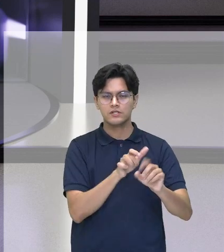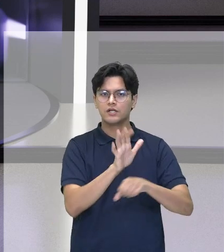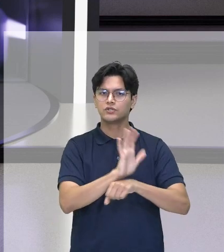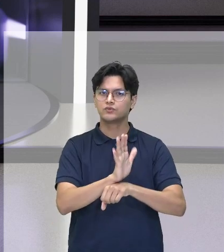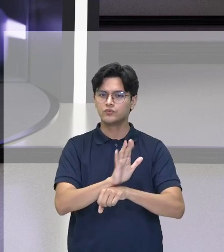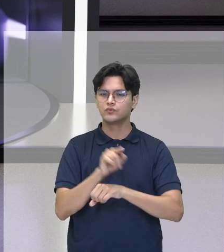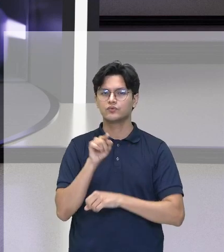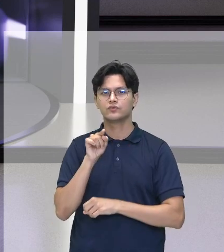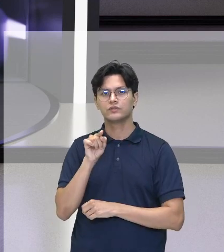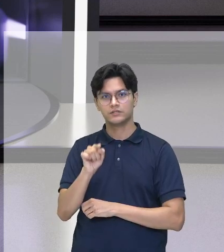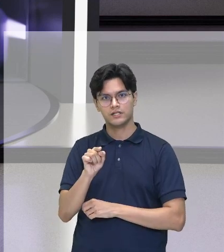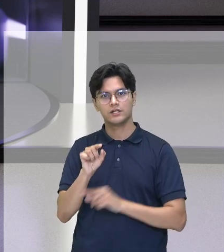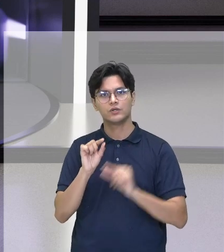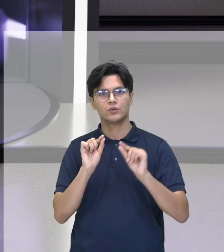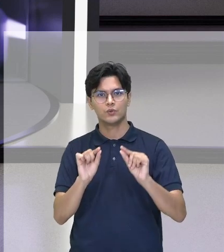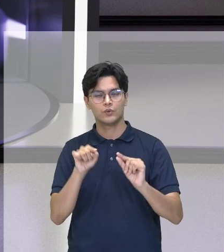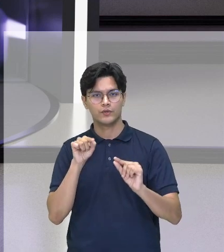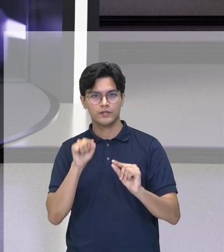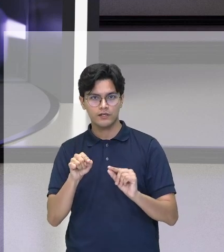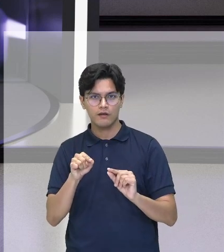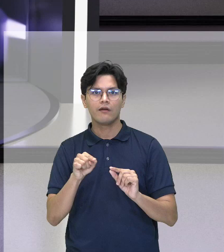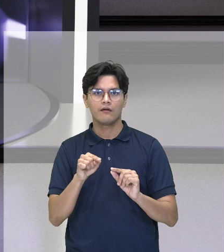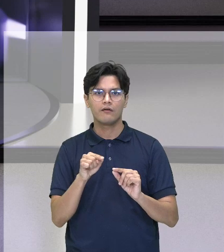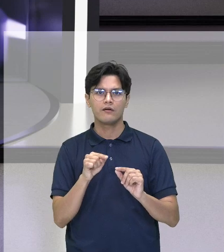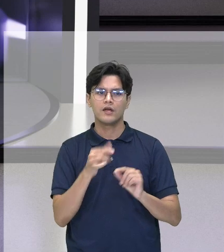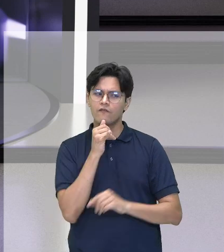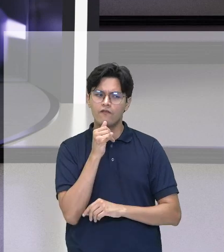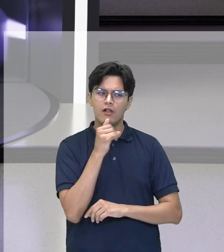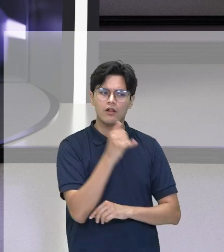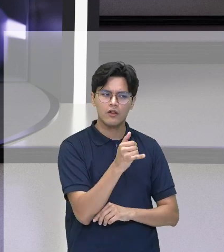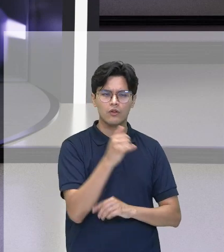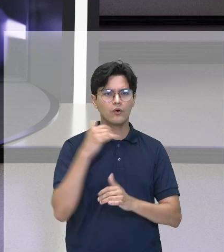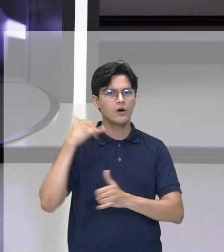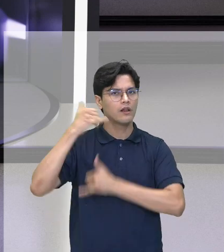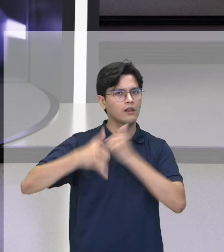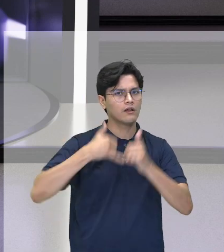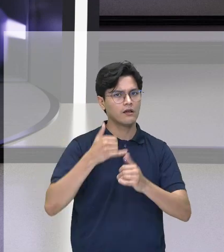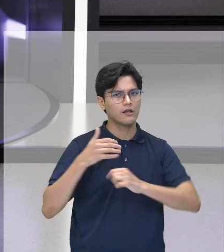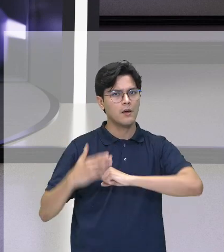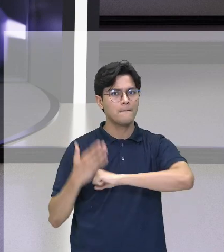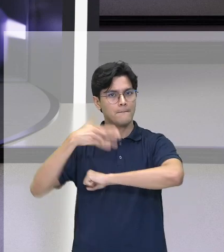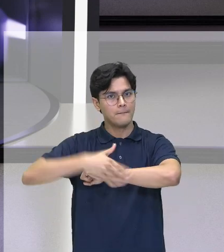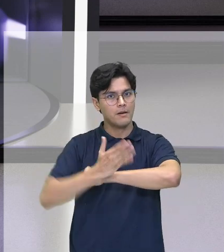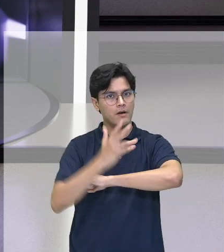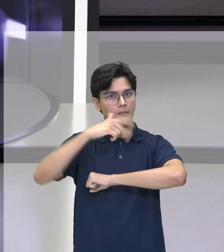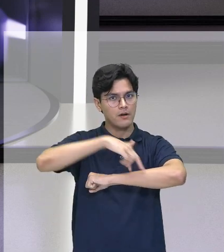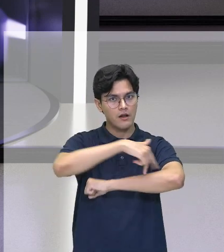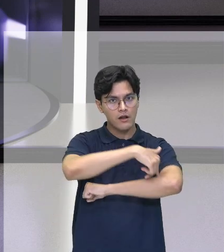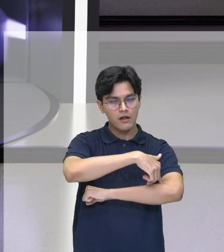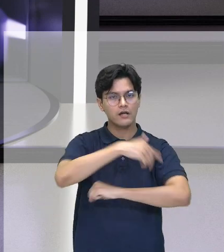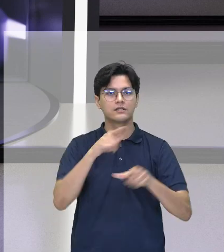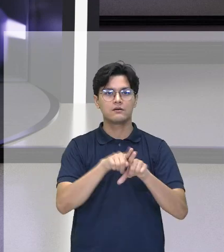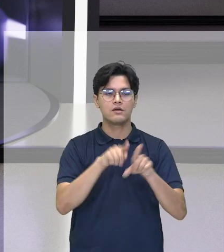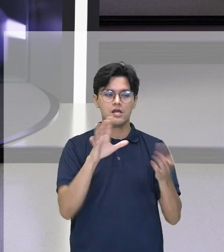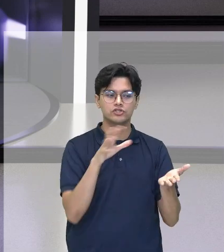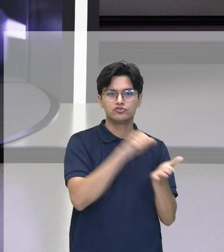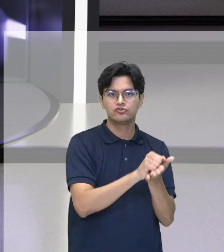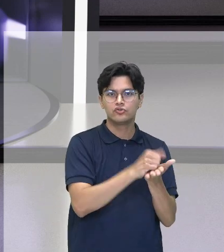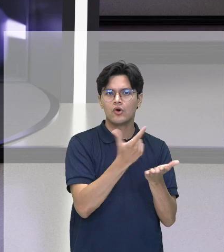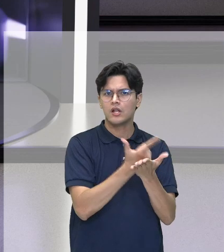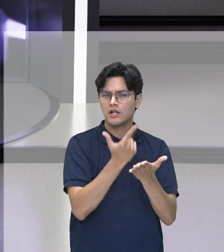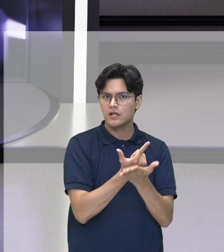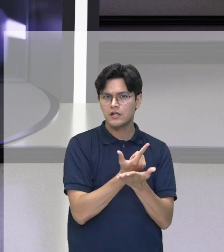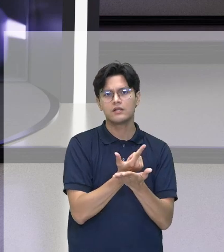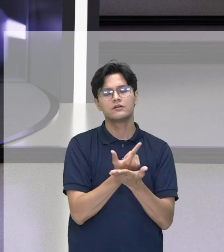validade àquela lenda do boto cor-de-rosa e registrou isso em livro, né? E não é muito